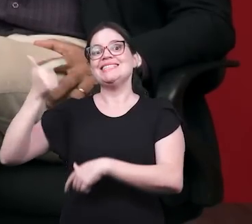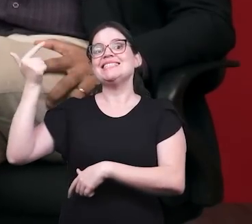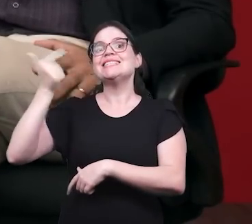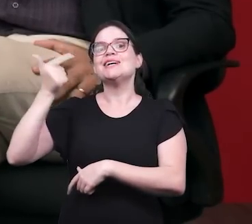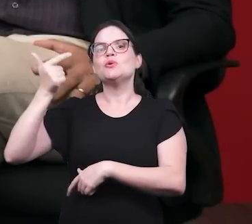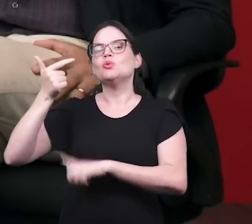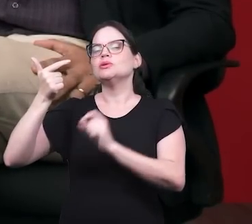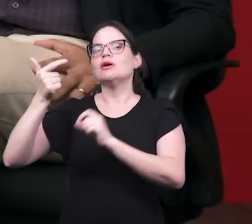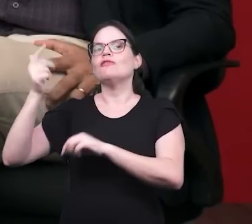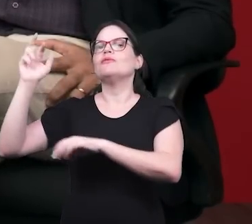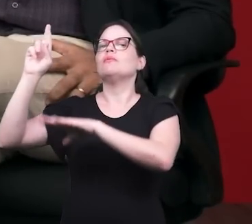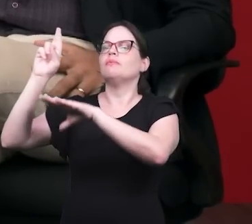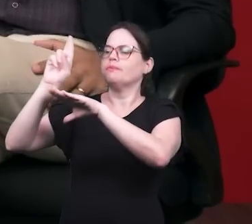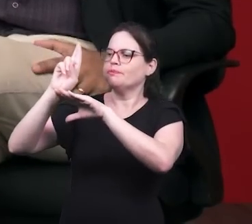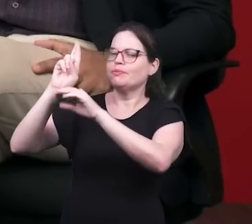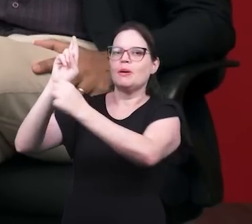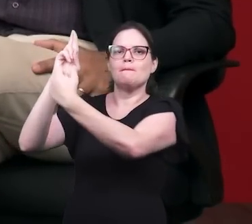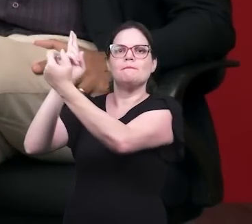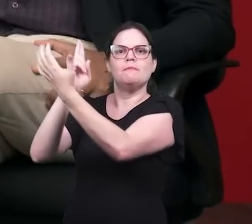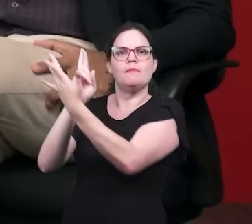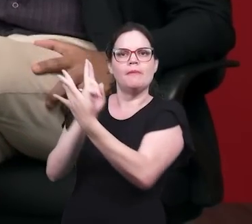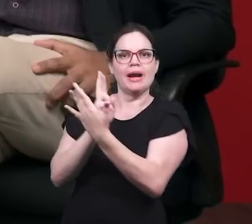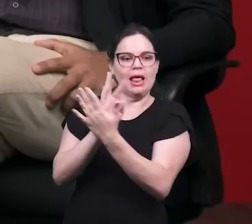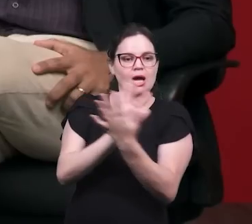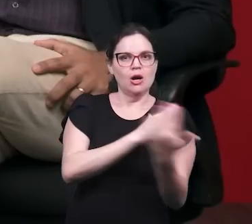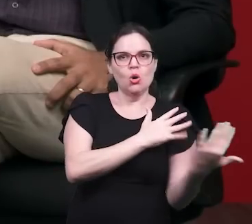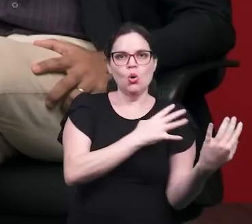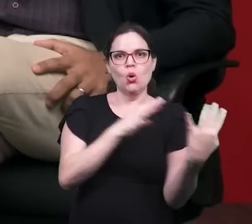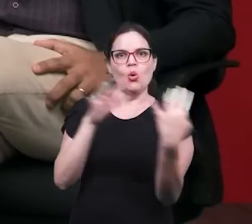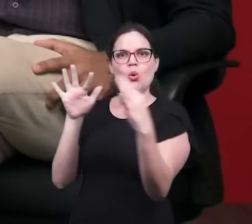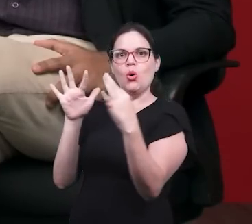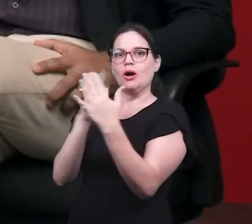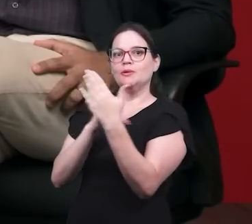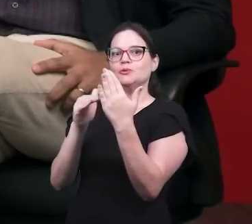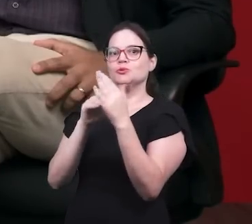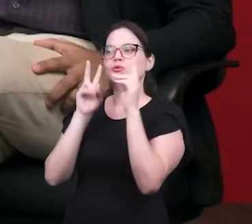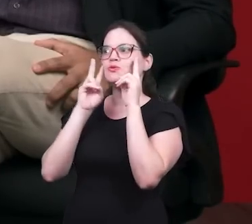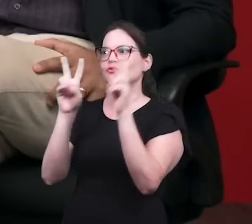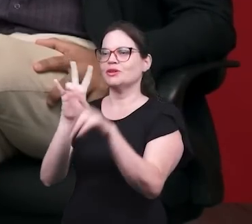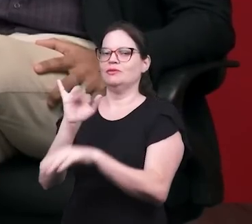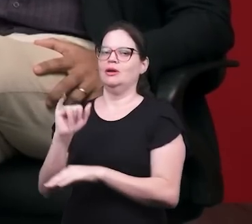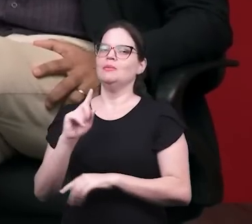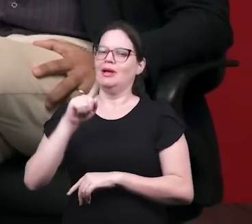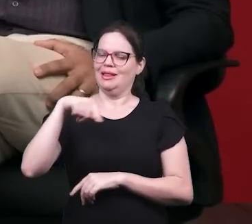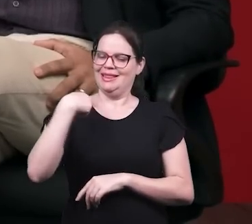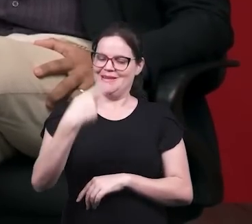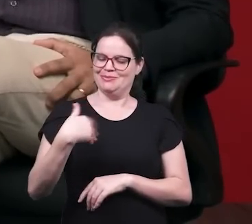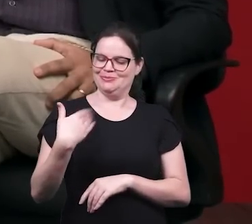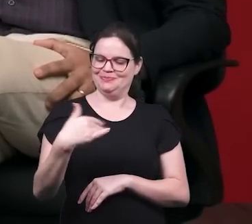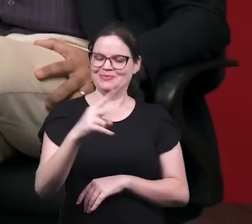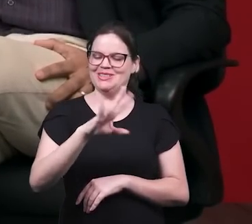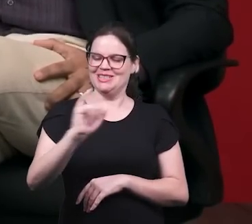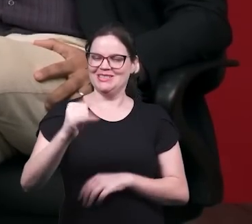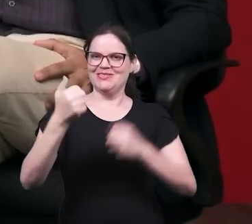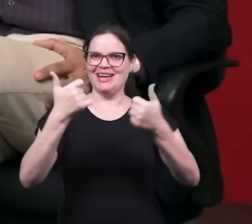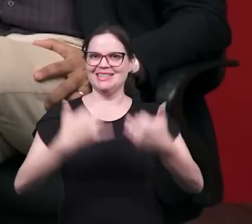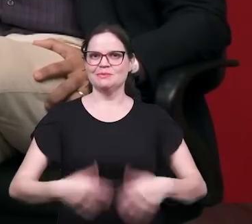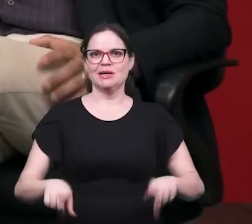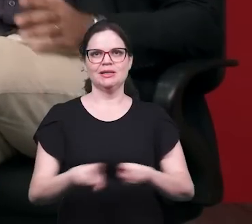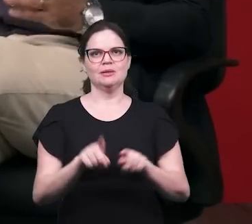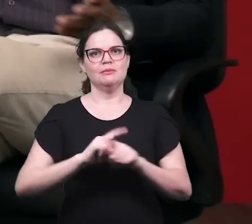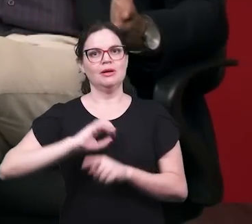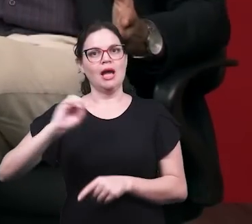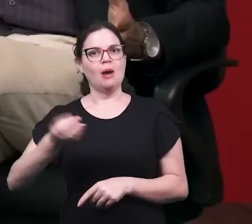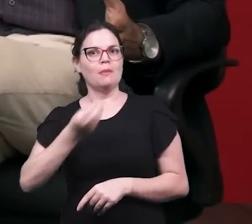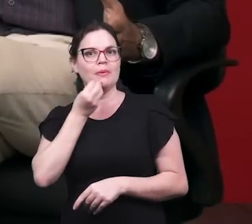mundo... vem para reinar. Para reinar, todo mundo verá. Mas isso vai ter em outros episódios. Então... E a oportunidade da